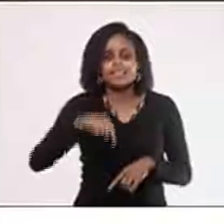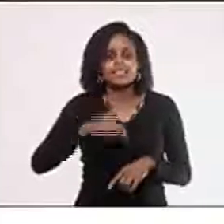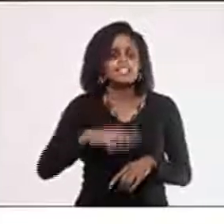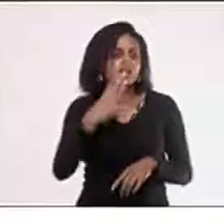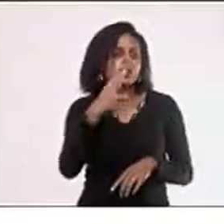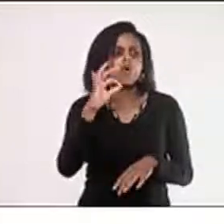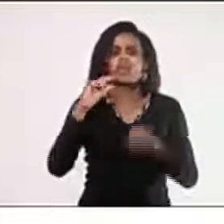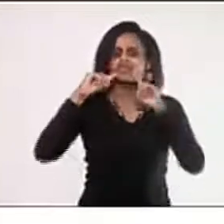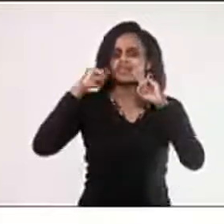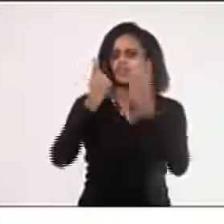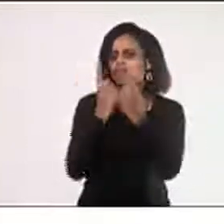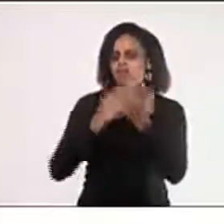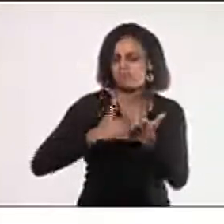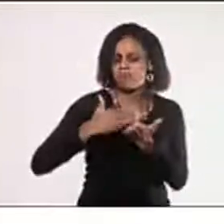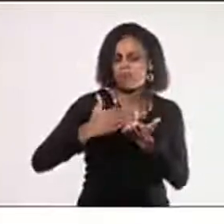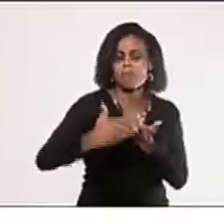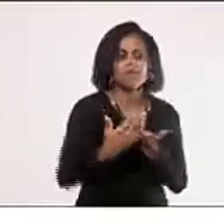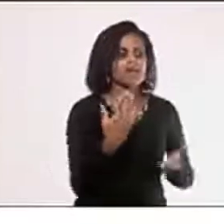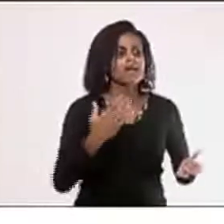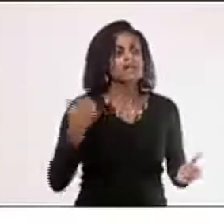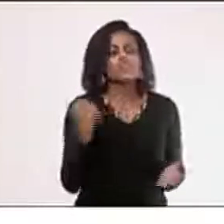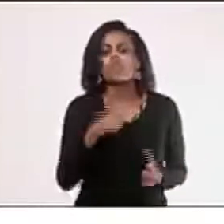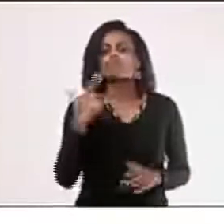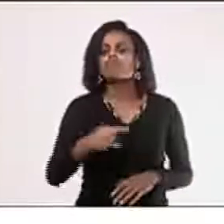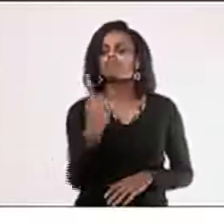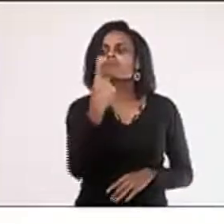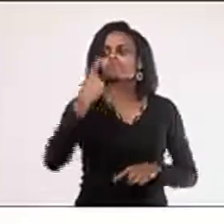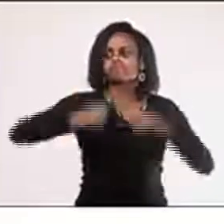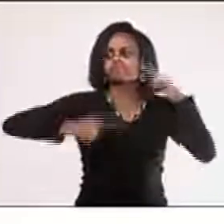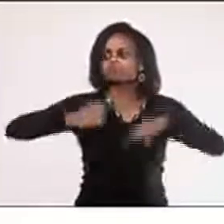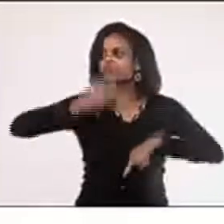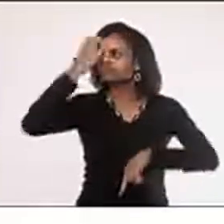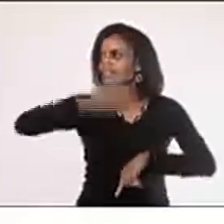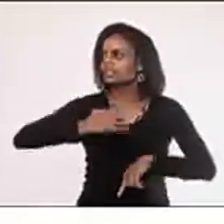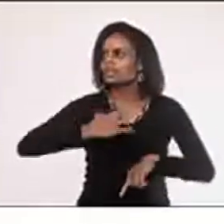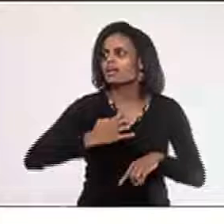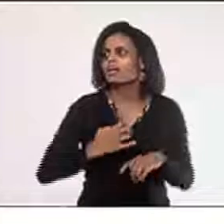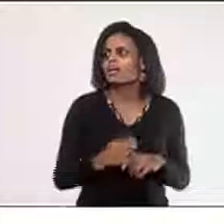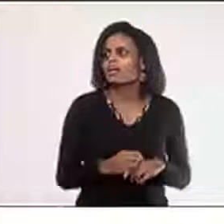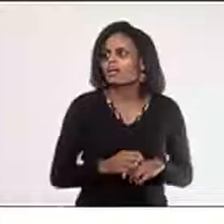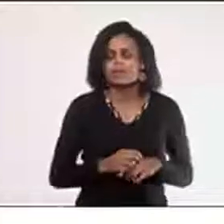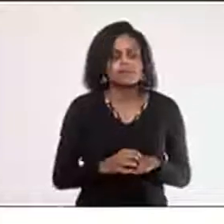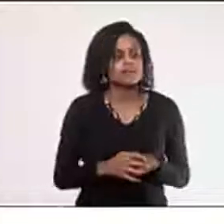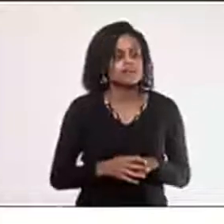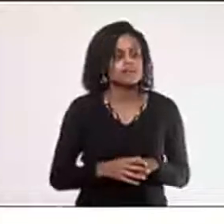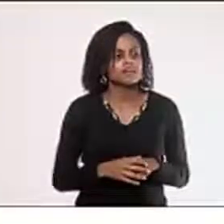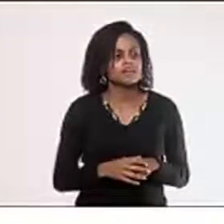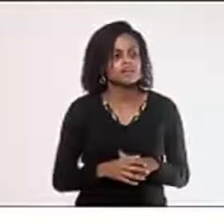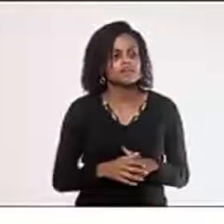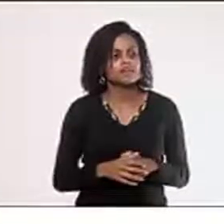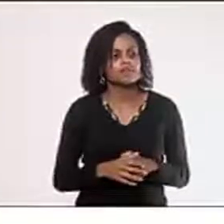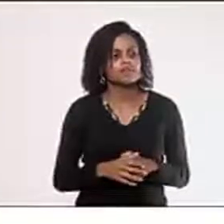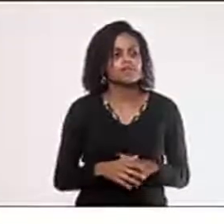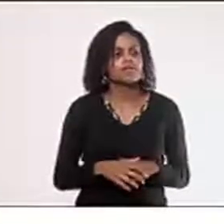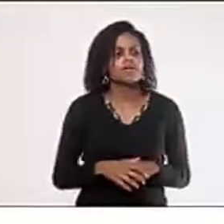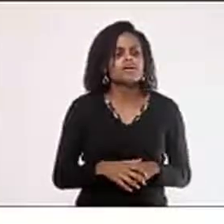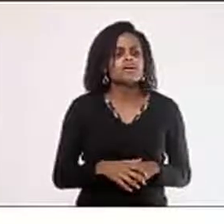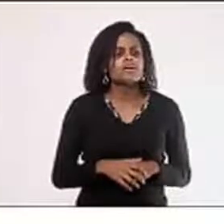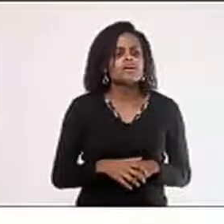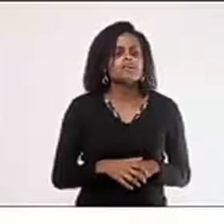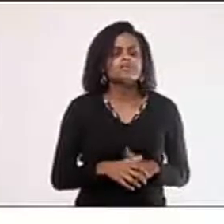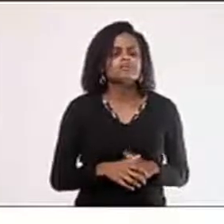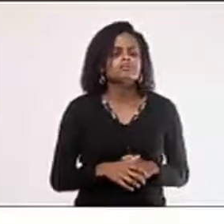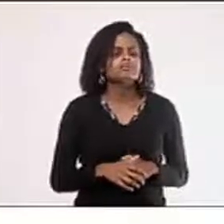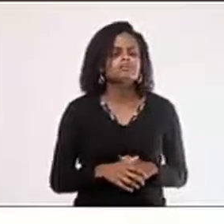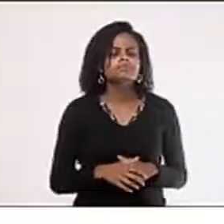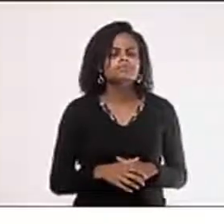40 sessões em andamento, não há uma discussão séria sobre o avanço da milícia no nosso estado, sobre o controle da